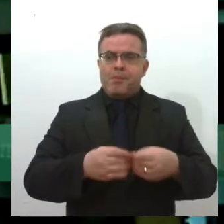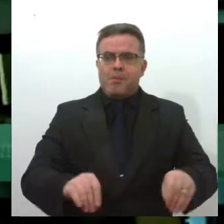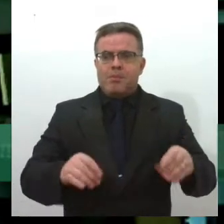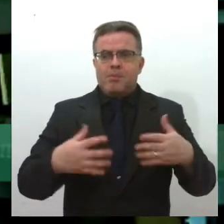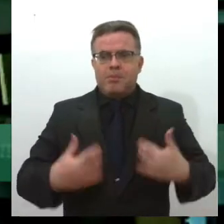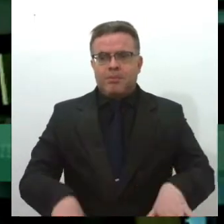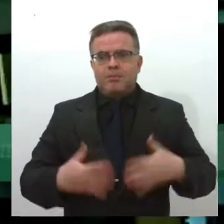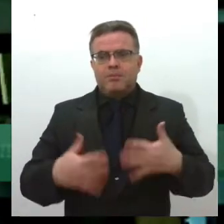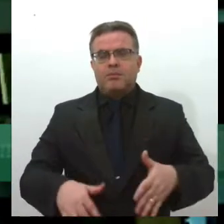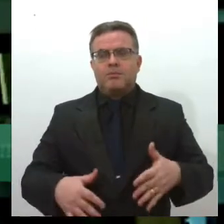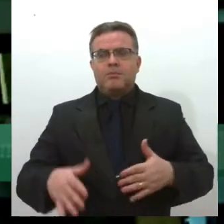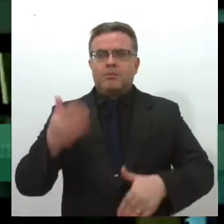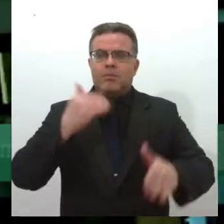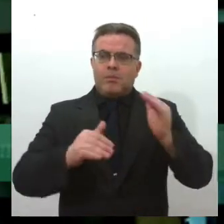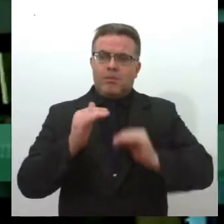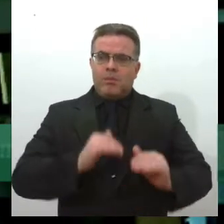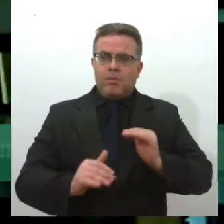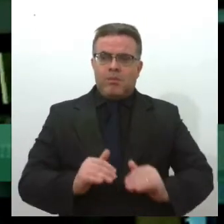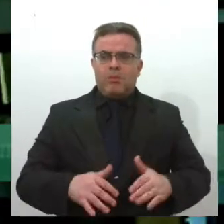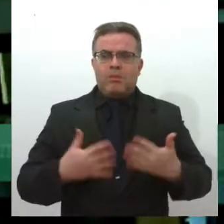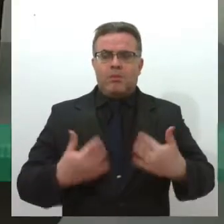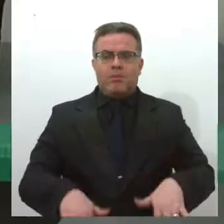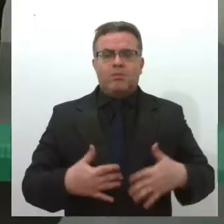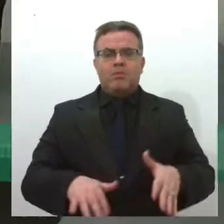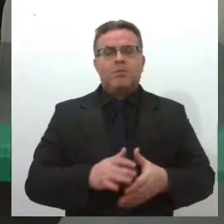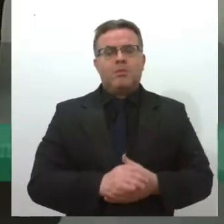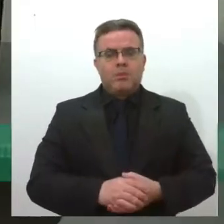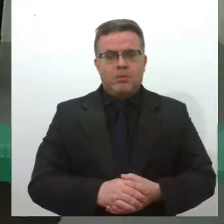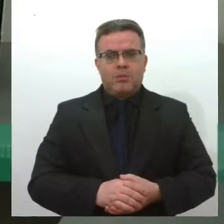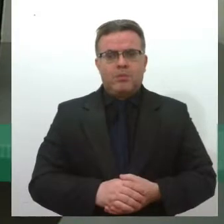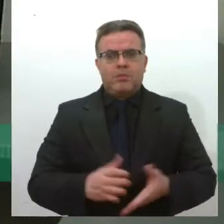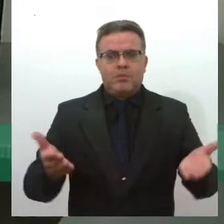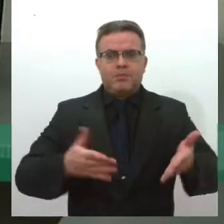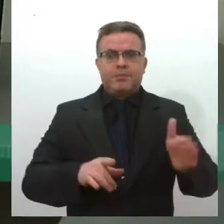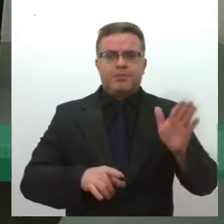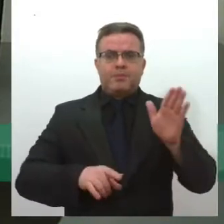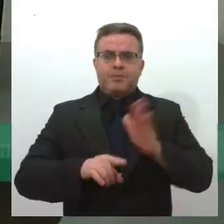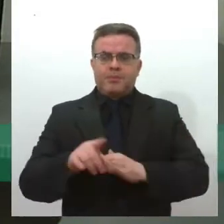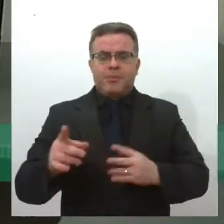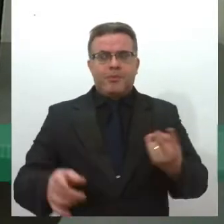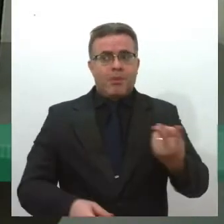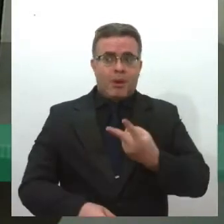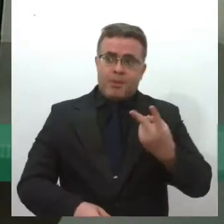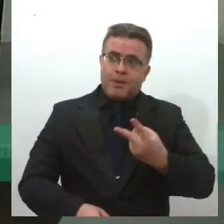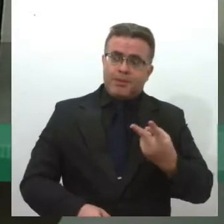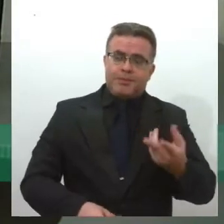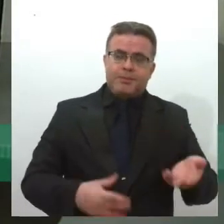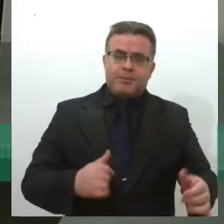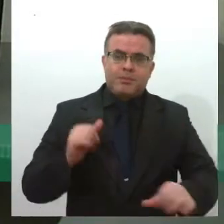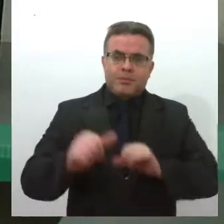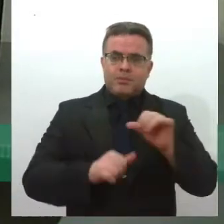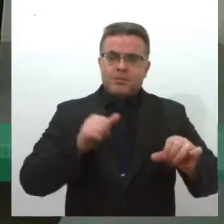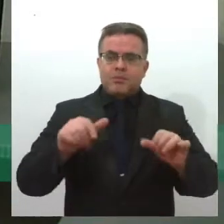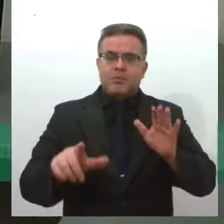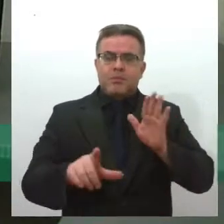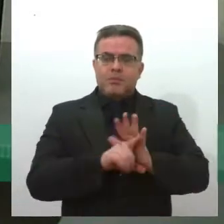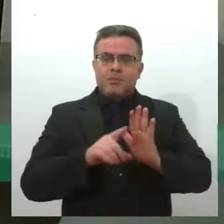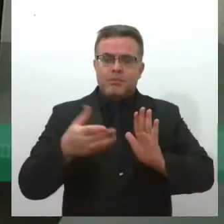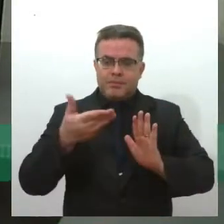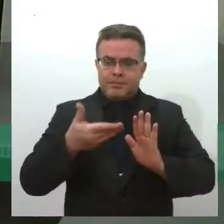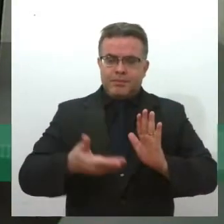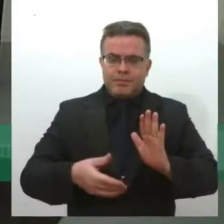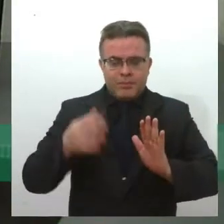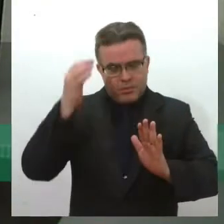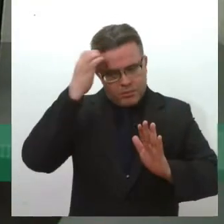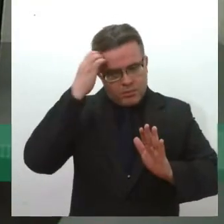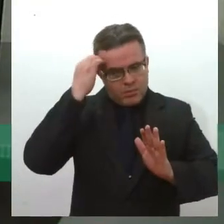do retrocesso, é algo bem grave. Aí agora a minha pergunta vai para os dois, né? Com a alteração na lei, o senhor tocou no